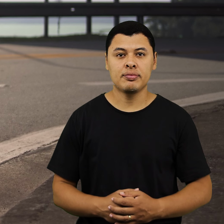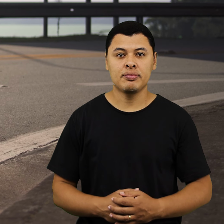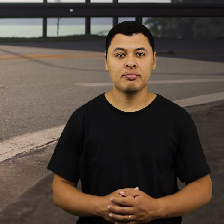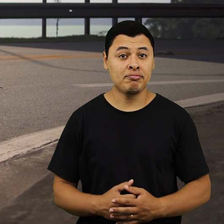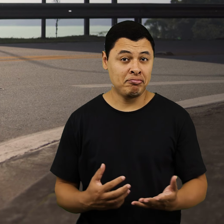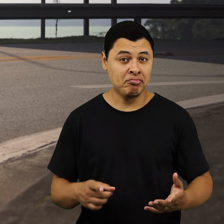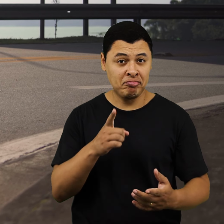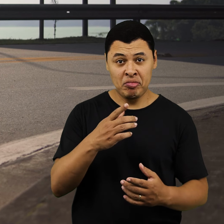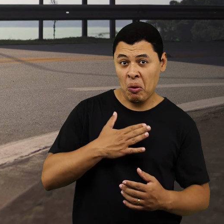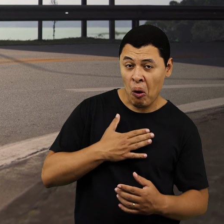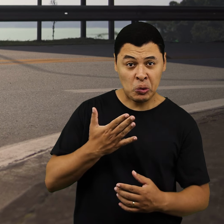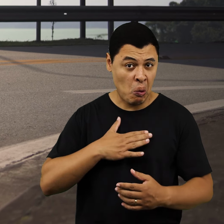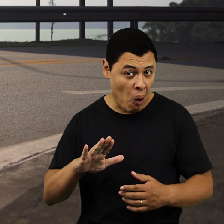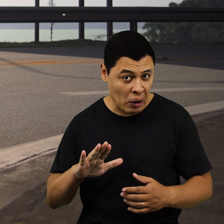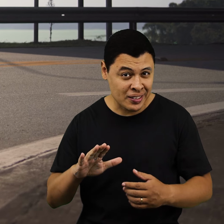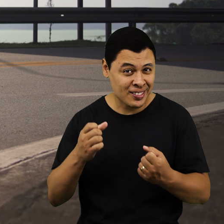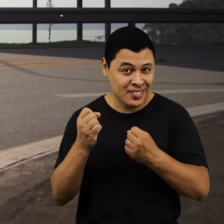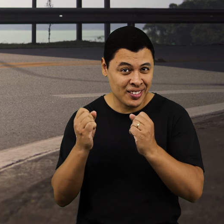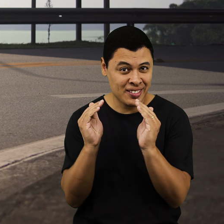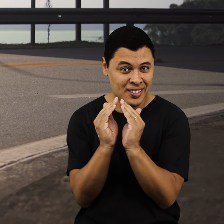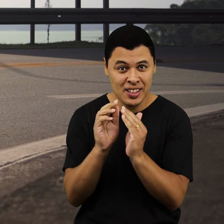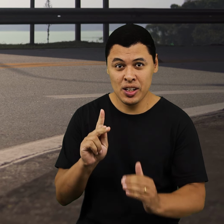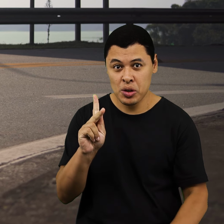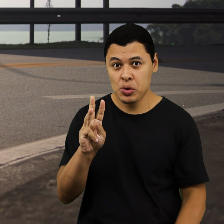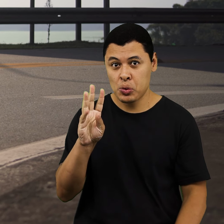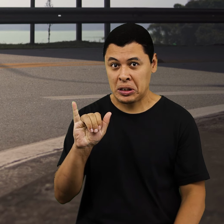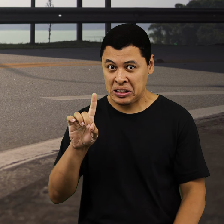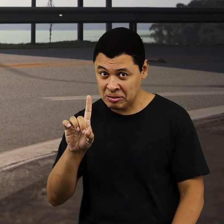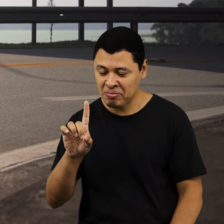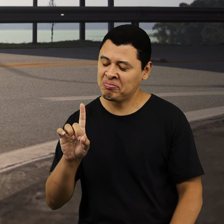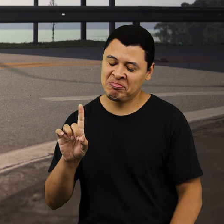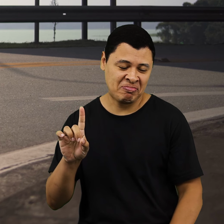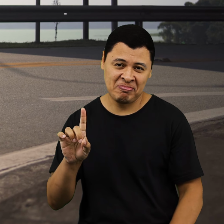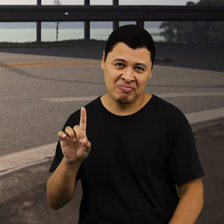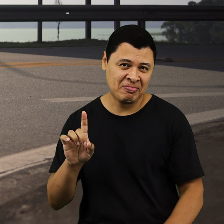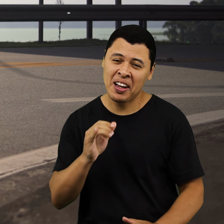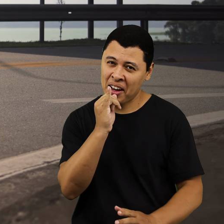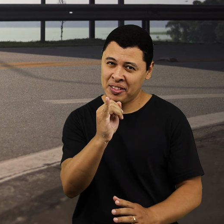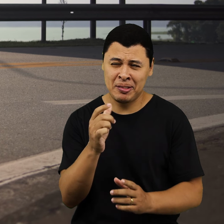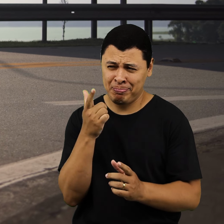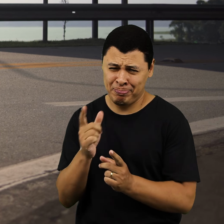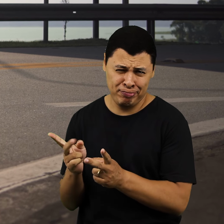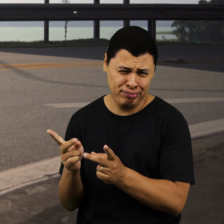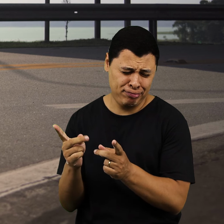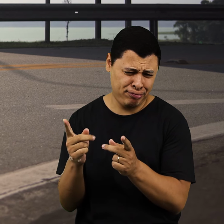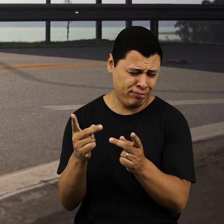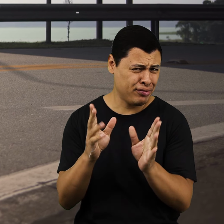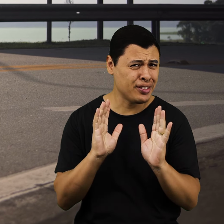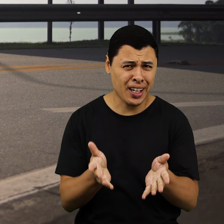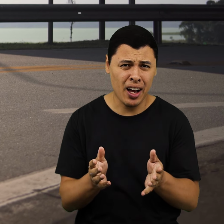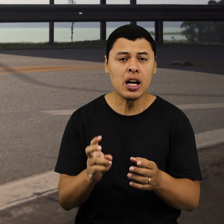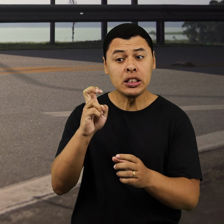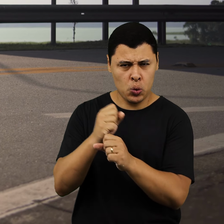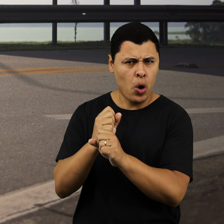Falando bem ou falando mal por aí, o fato é que o Kwid segue saindo como pão quente. Foram quase 5 anos após o seu lançamento, mas ele segue placando em